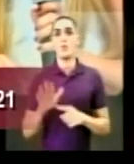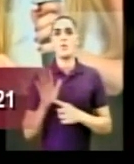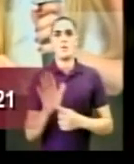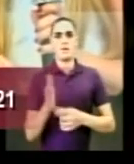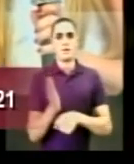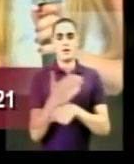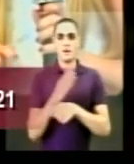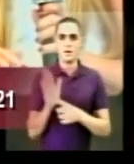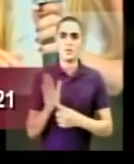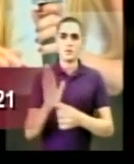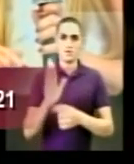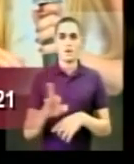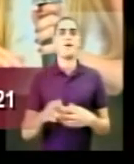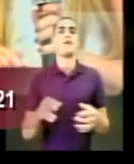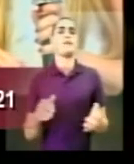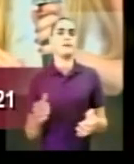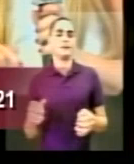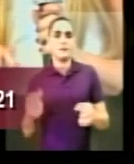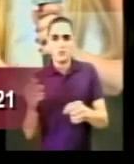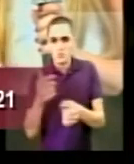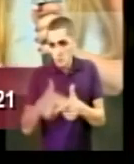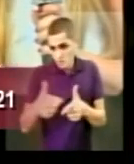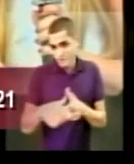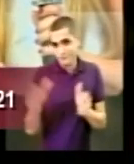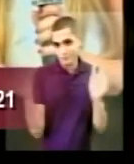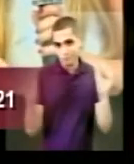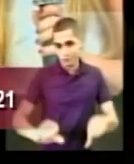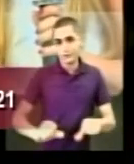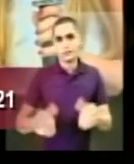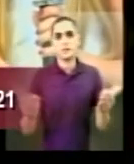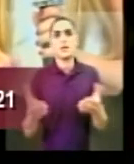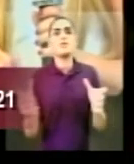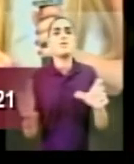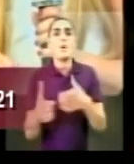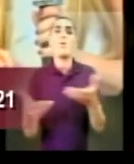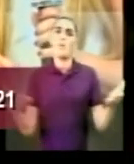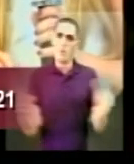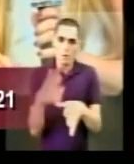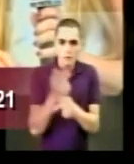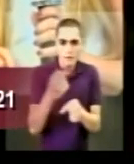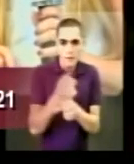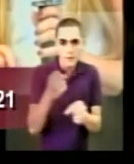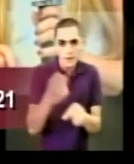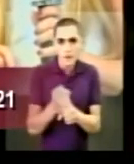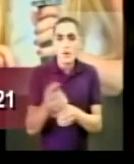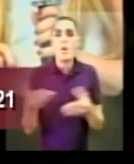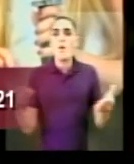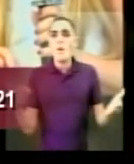impactou nesse RT. Esse RT ele já caiu, o de hoje, calculado hoje, para